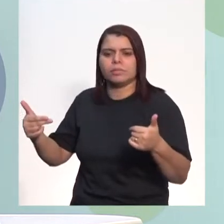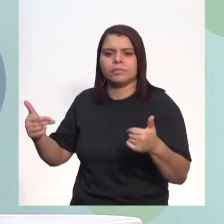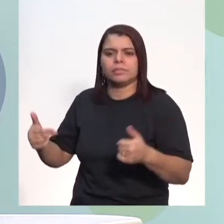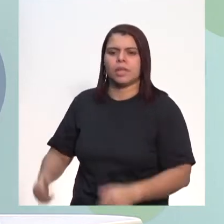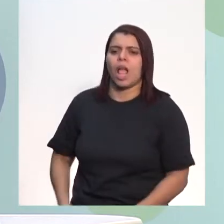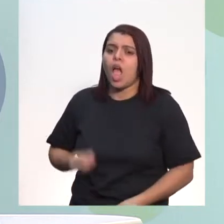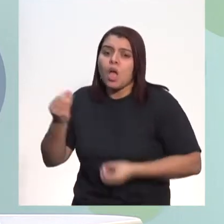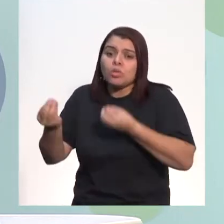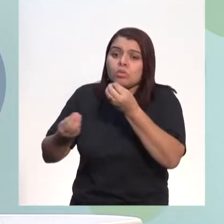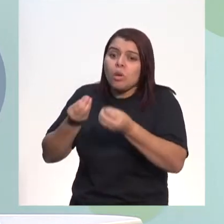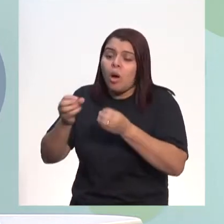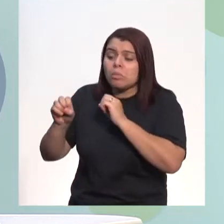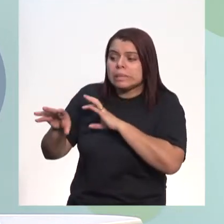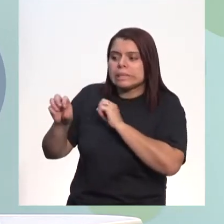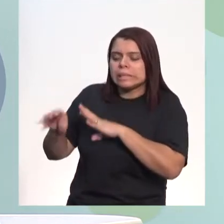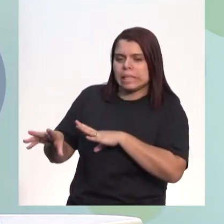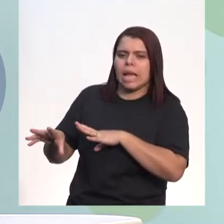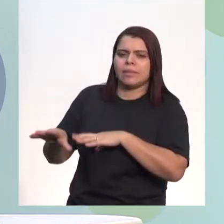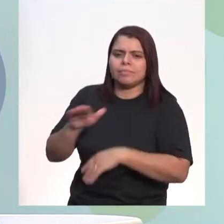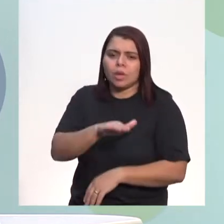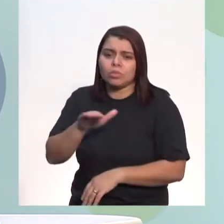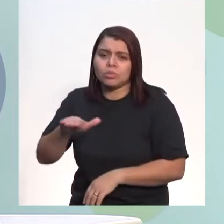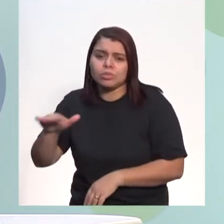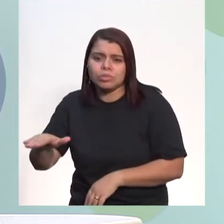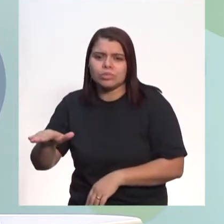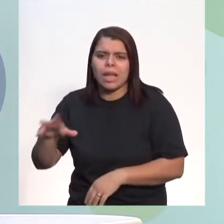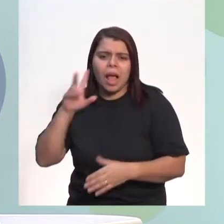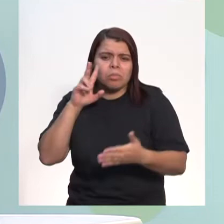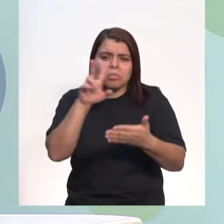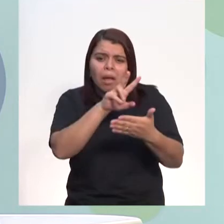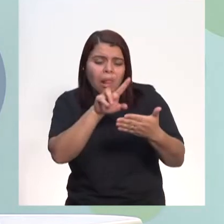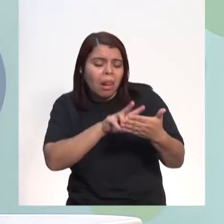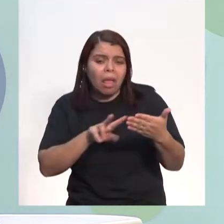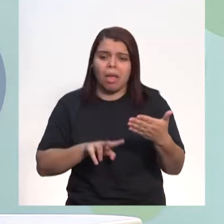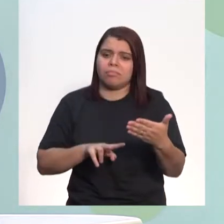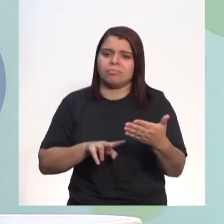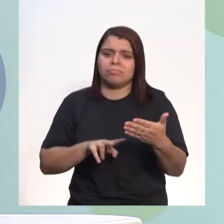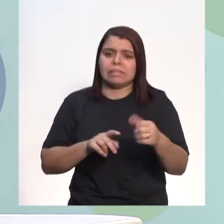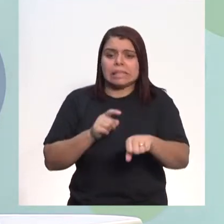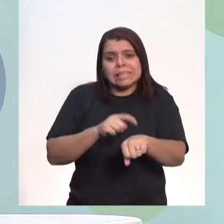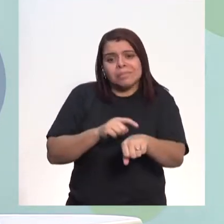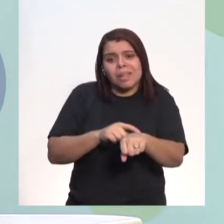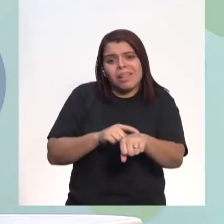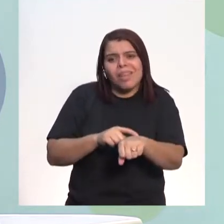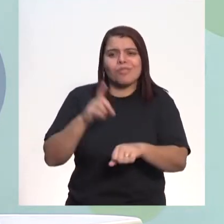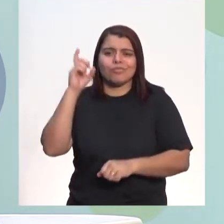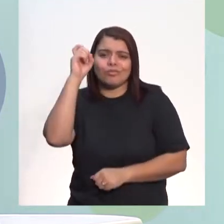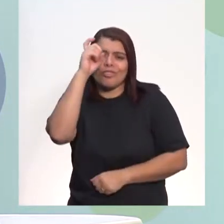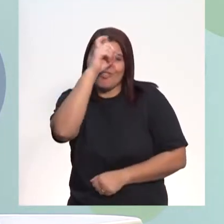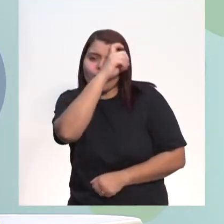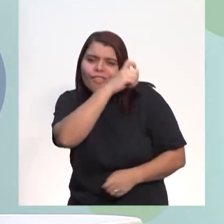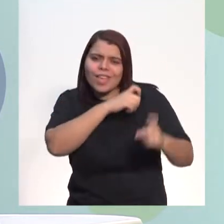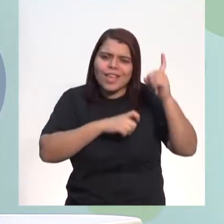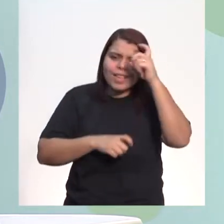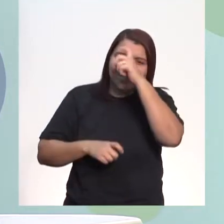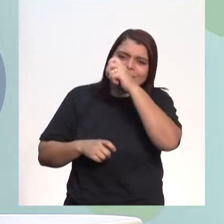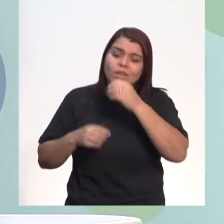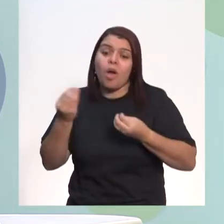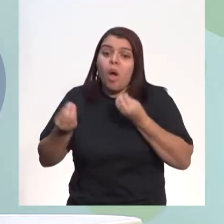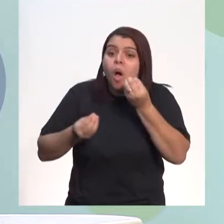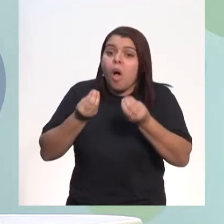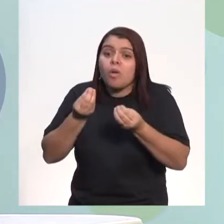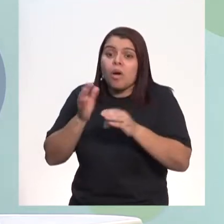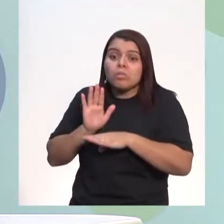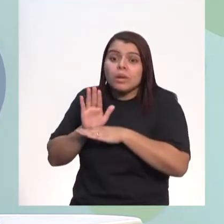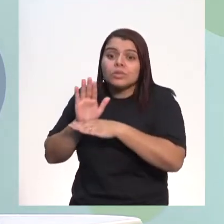que vocês estão enxergando essa questão do como alfabetizar nesse período? Ou como contribuir para esse processo de alfabetização, né? Nós não